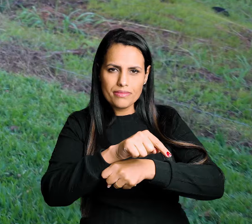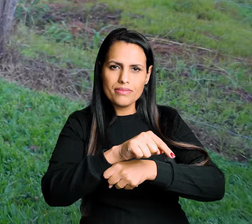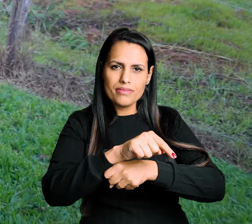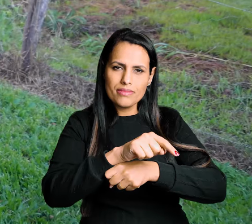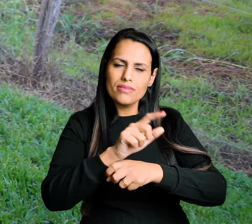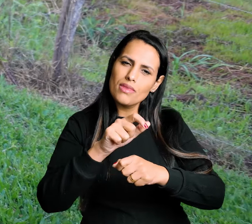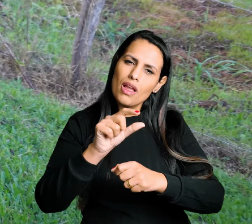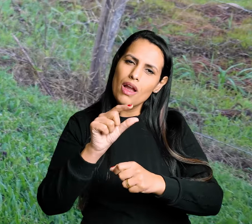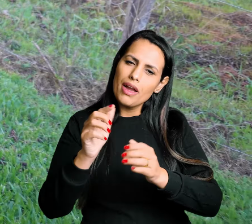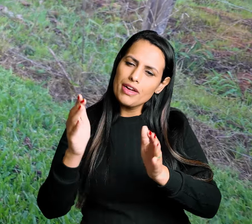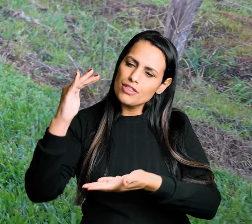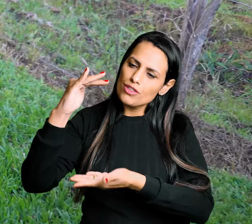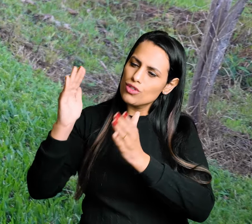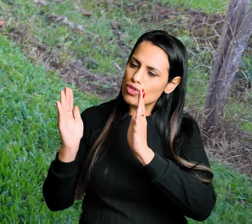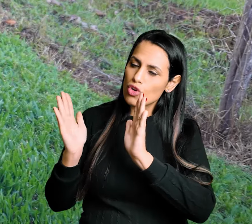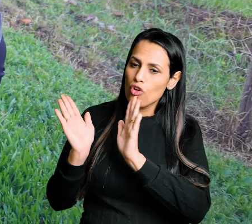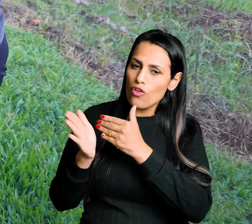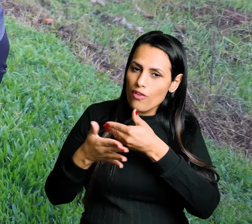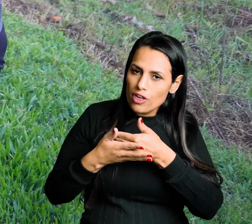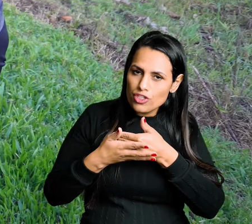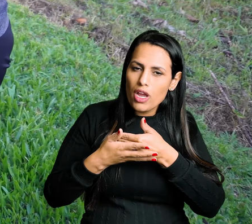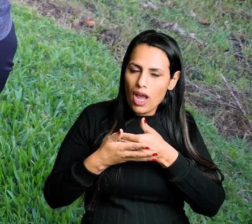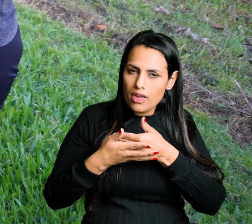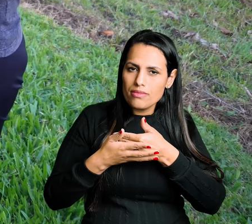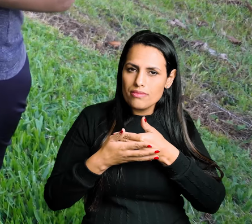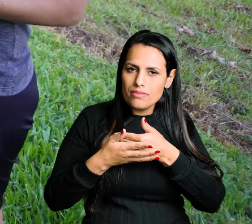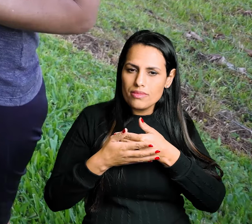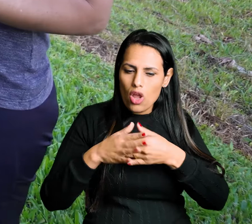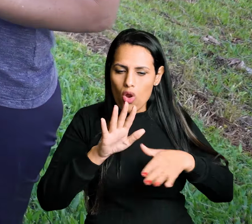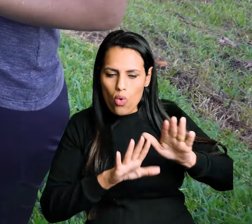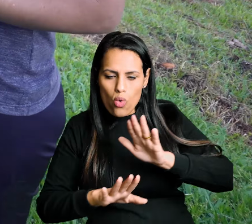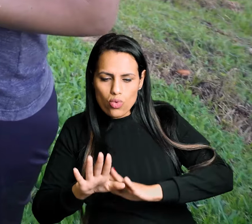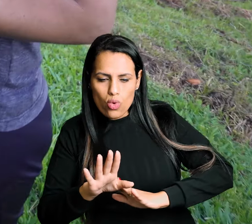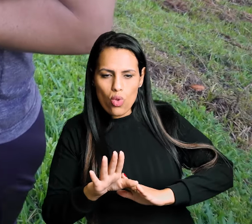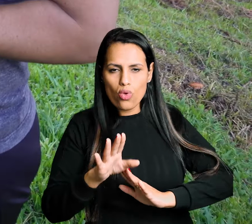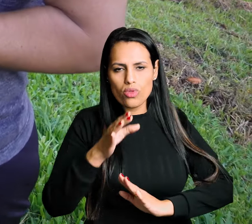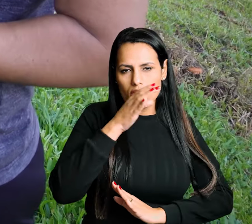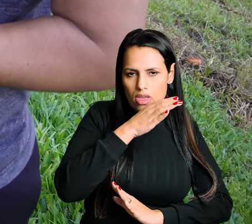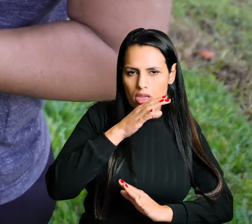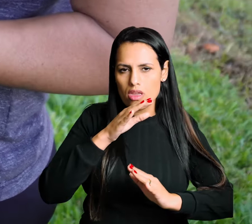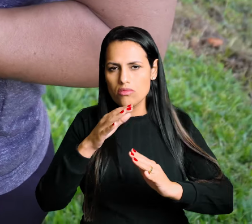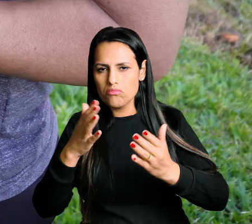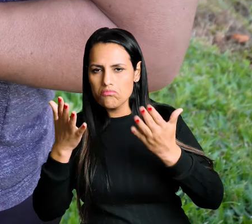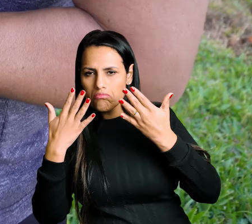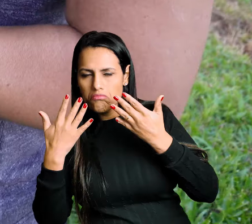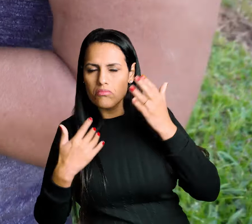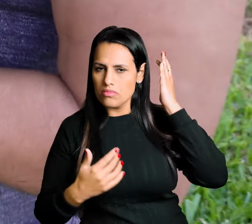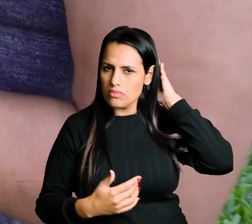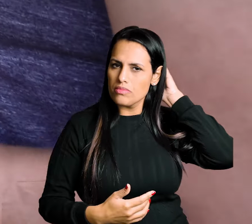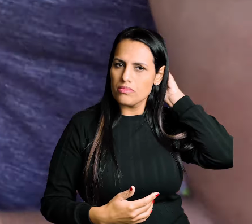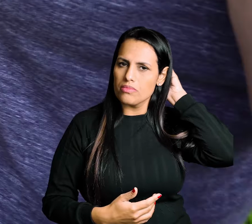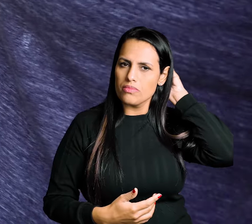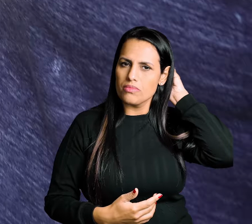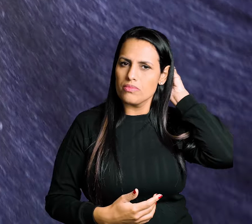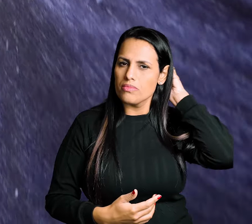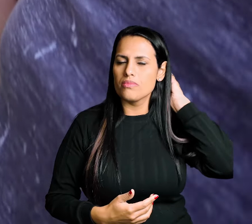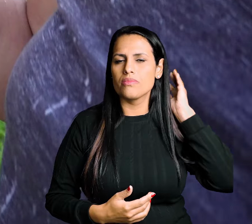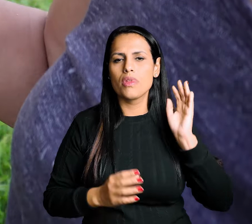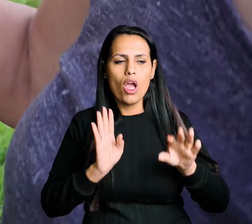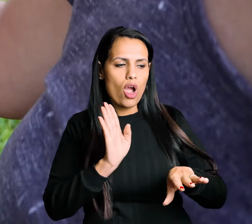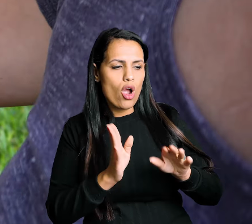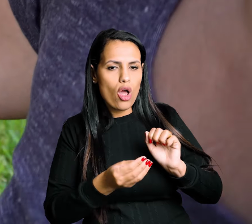um pedaço de tijolo assim para fechar. Vai controlando daí a temperatura do forno. Aqui, ó. Coloca